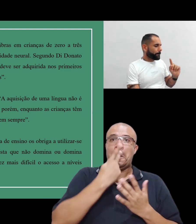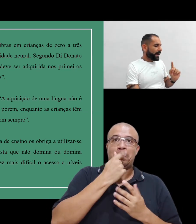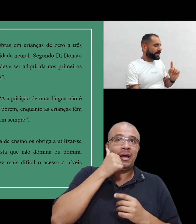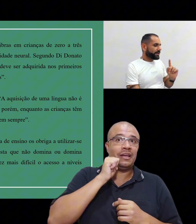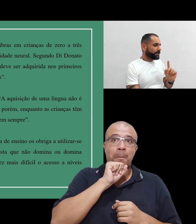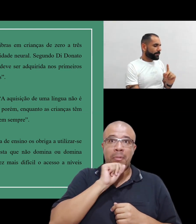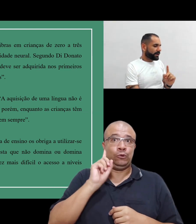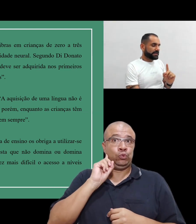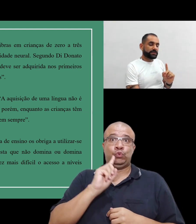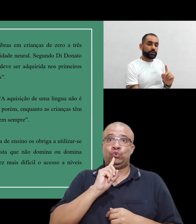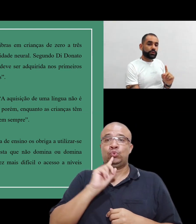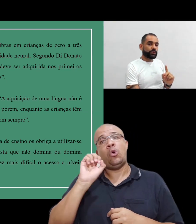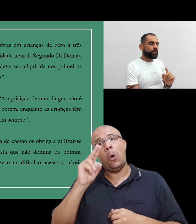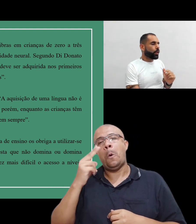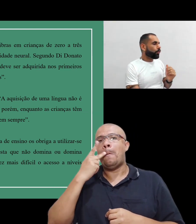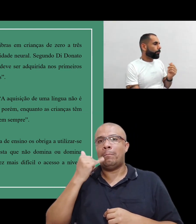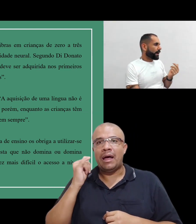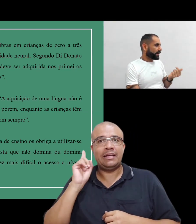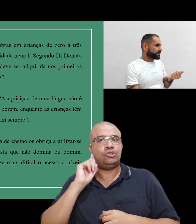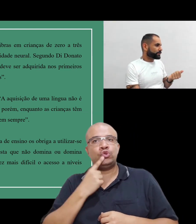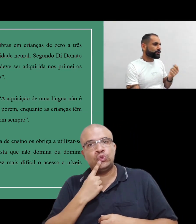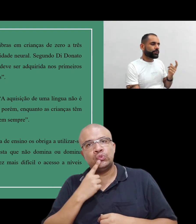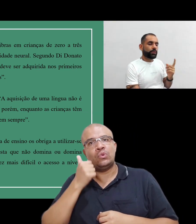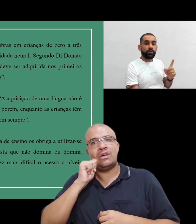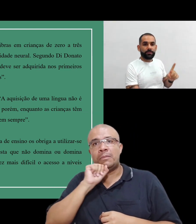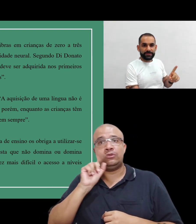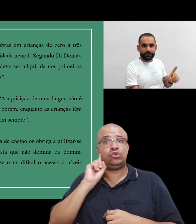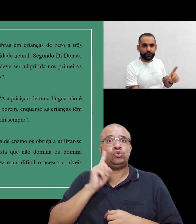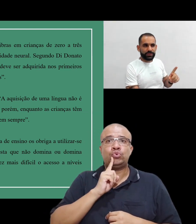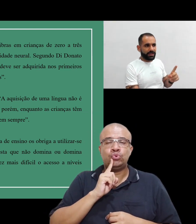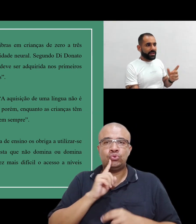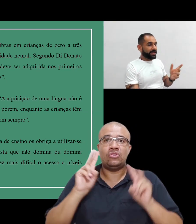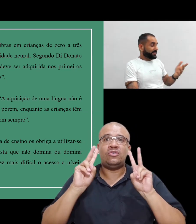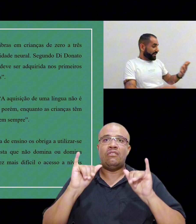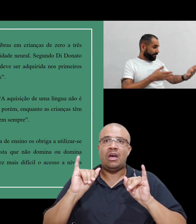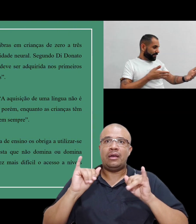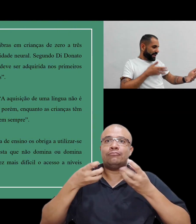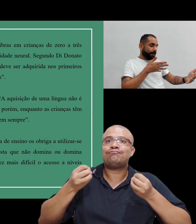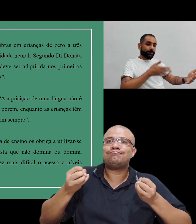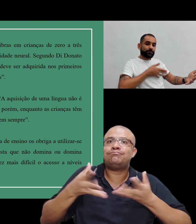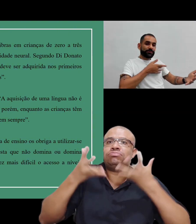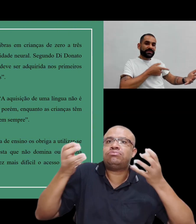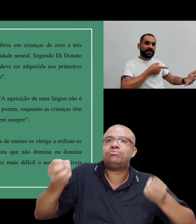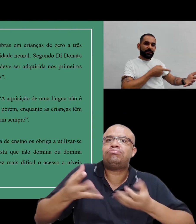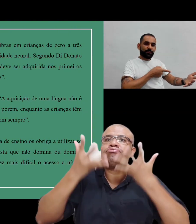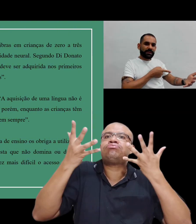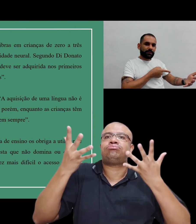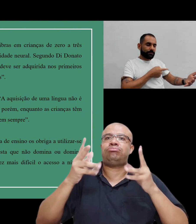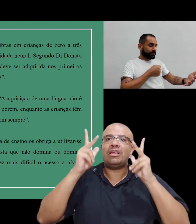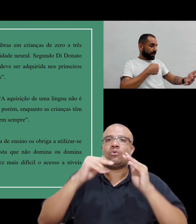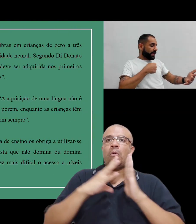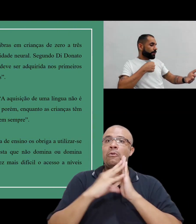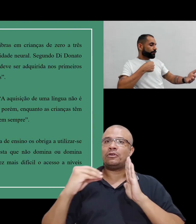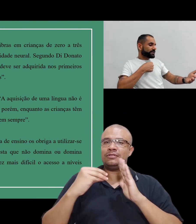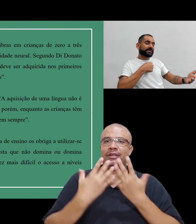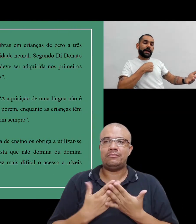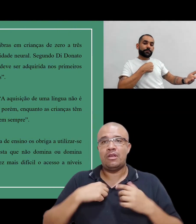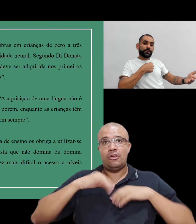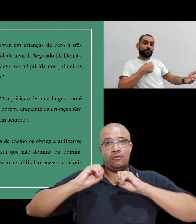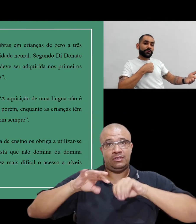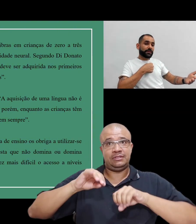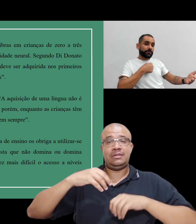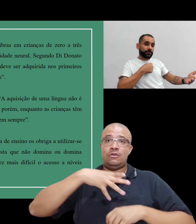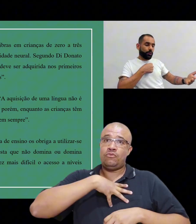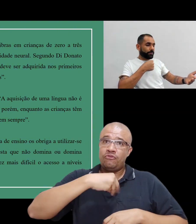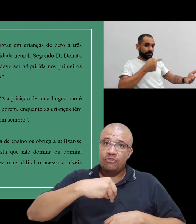é pai e mãe surdo, ou pai surdo, ou a mãe surda, e ela vai reproduzir aquele modelo. Eu vou ensinar